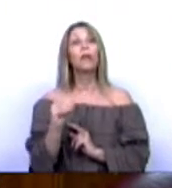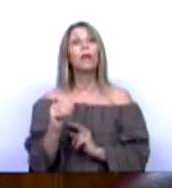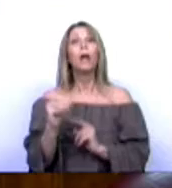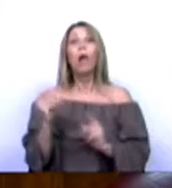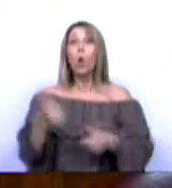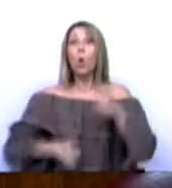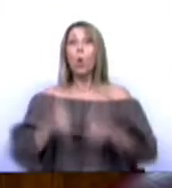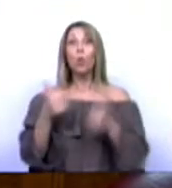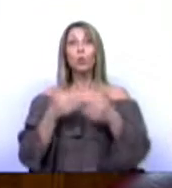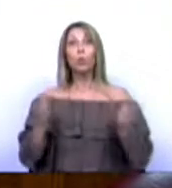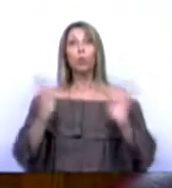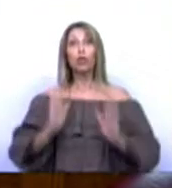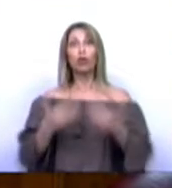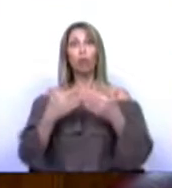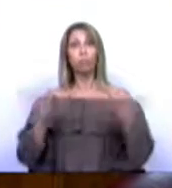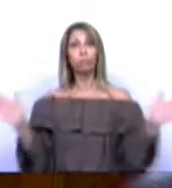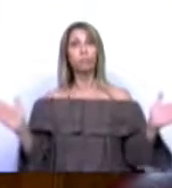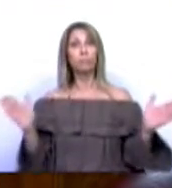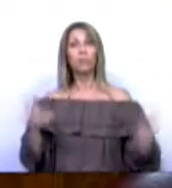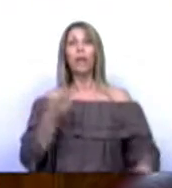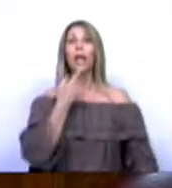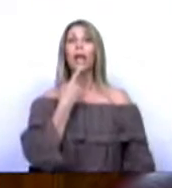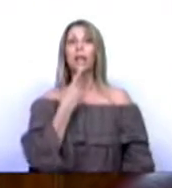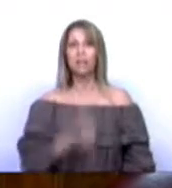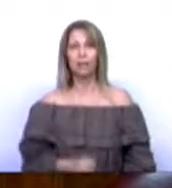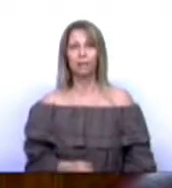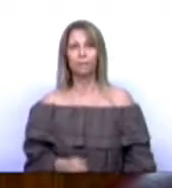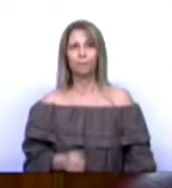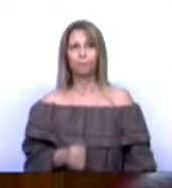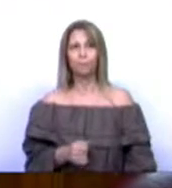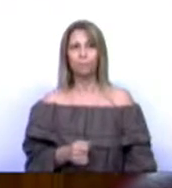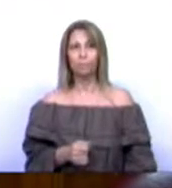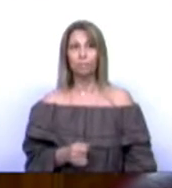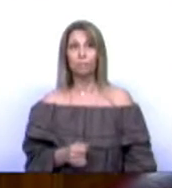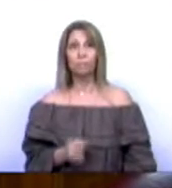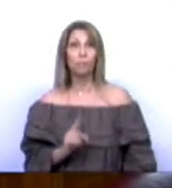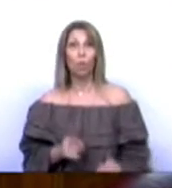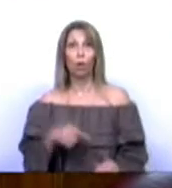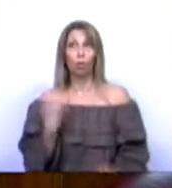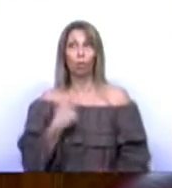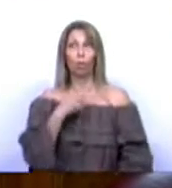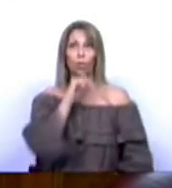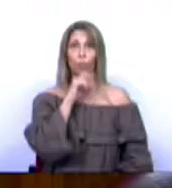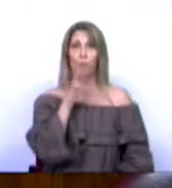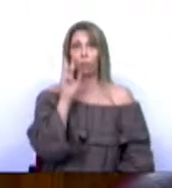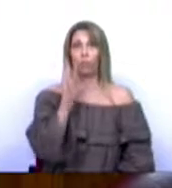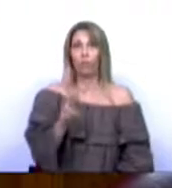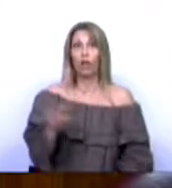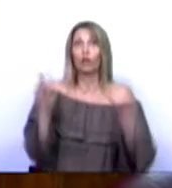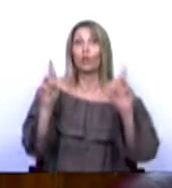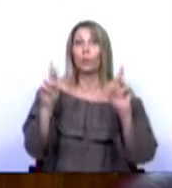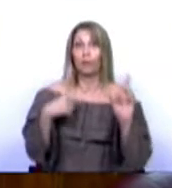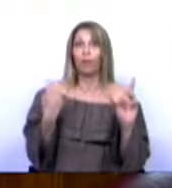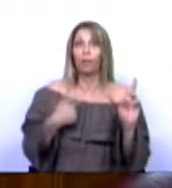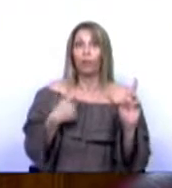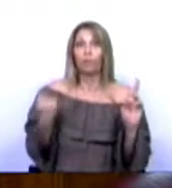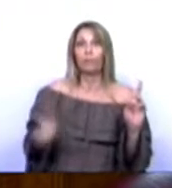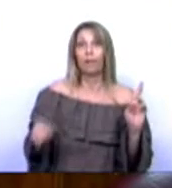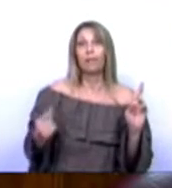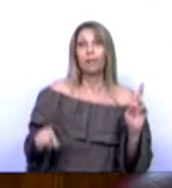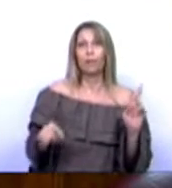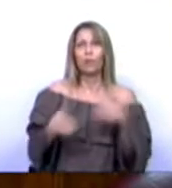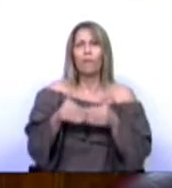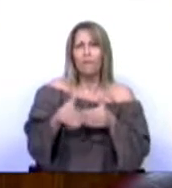público que foi já lançado. Ou seja, aquilo que poderemos assistir e a expectativa que temos é que, em